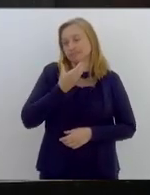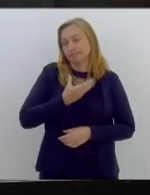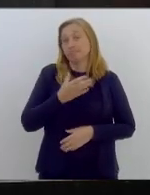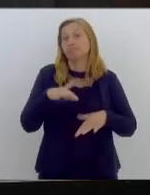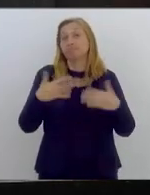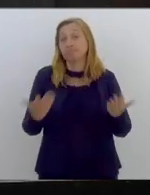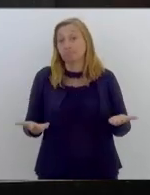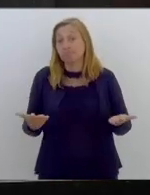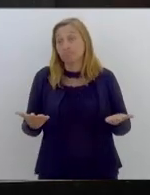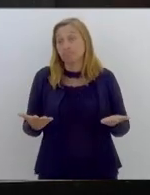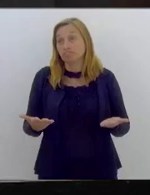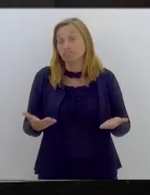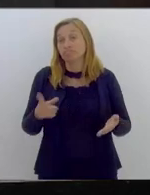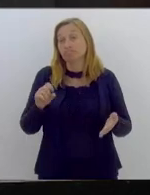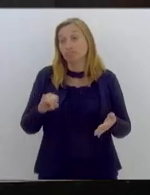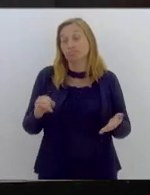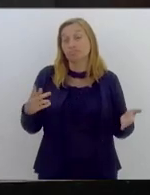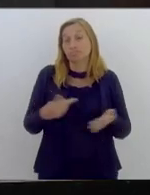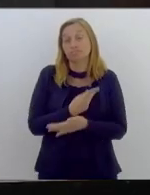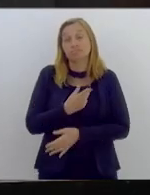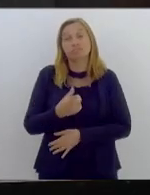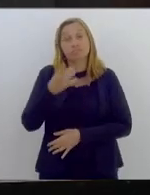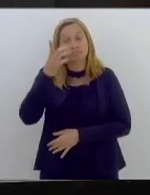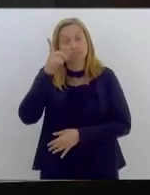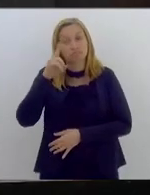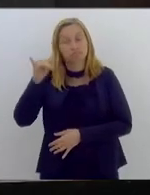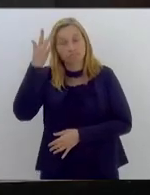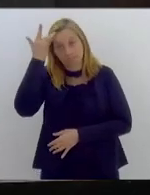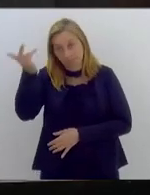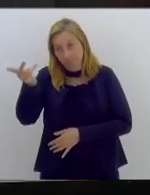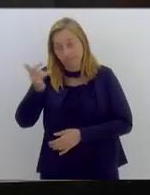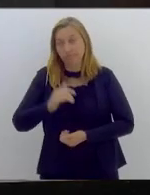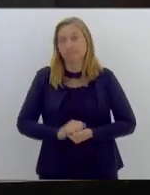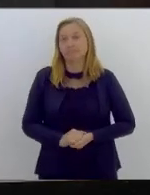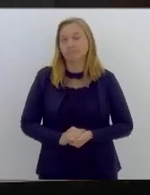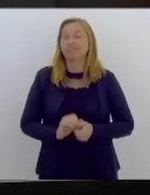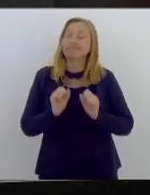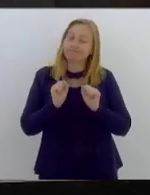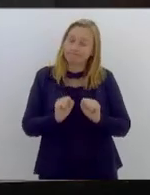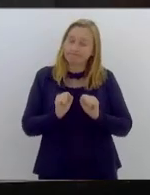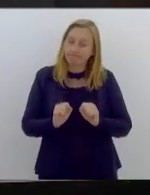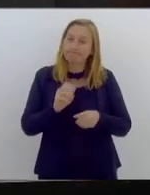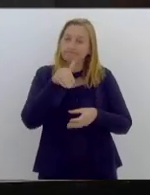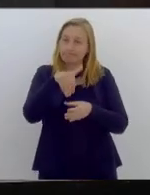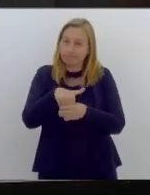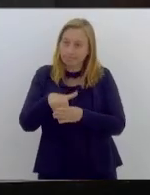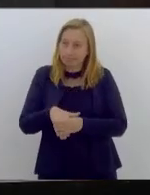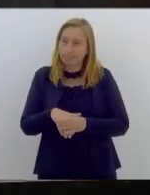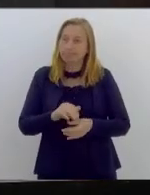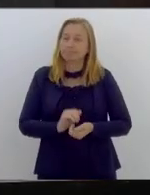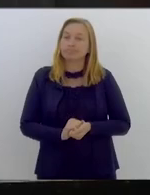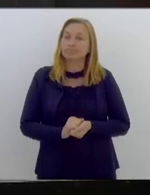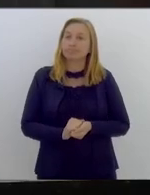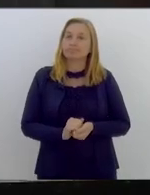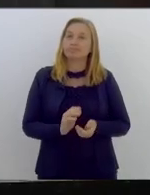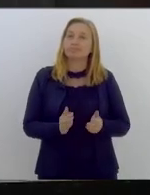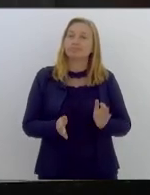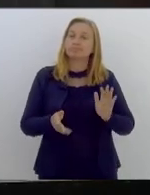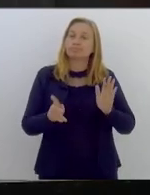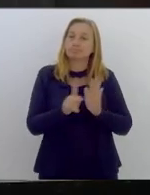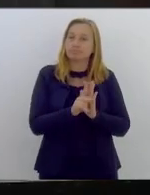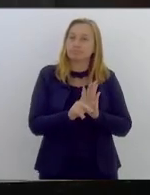Então, se isso acontecer no dia de amanhã, nós poderemos votar o projeto de lei